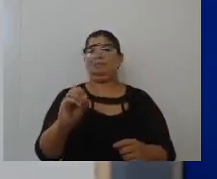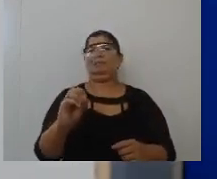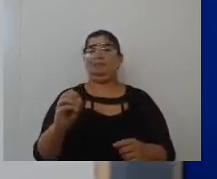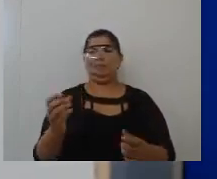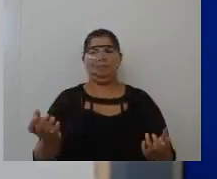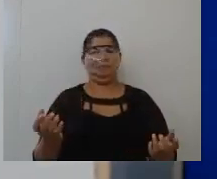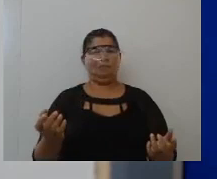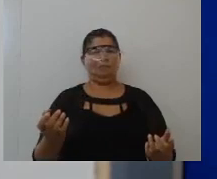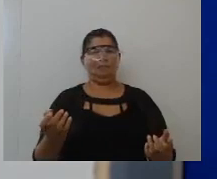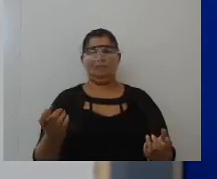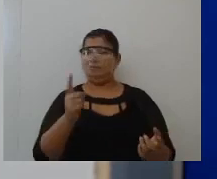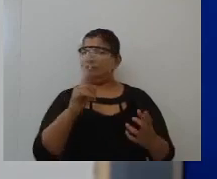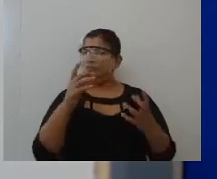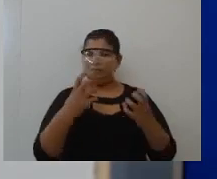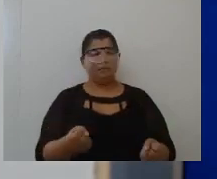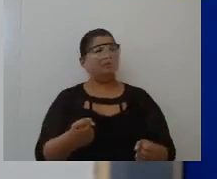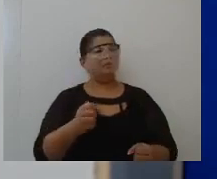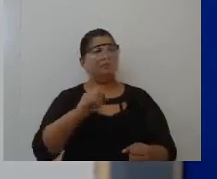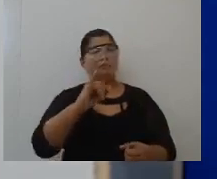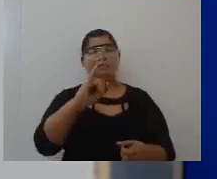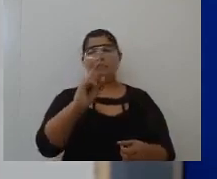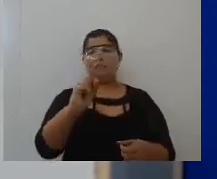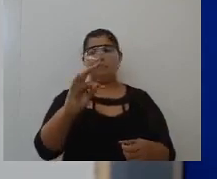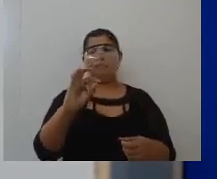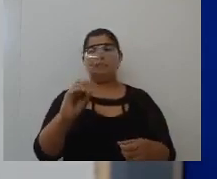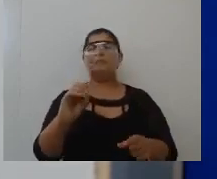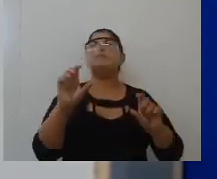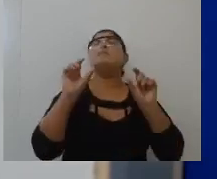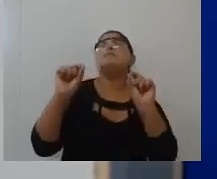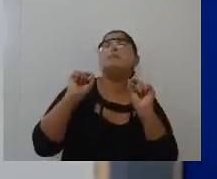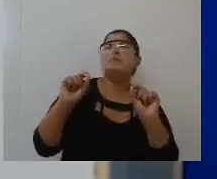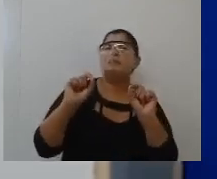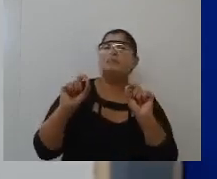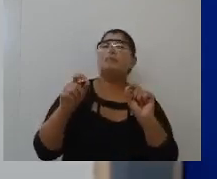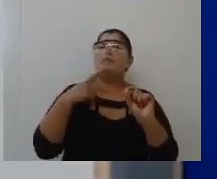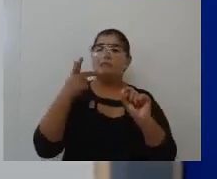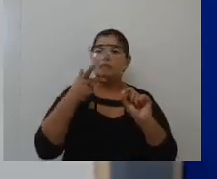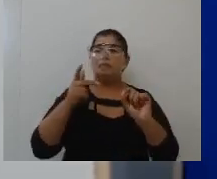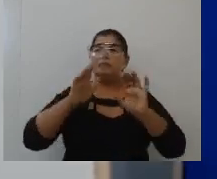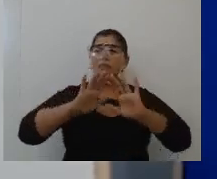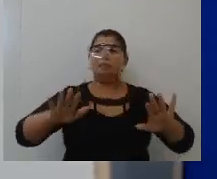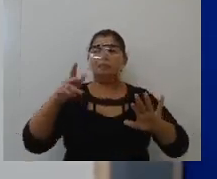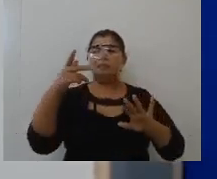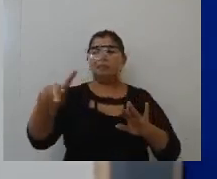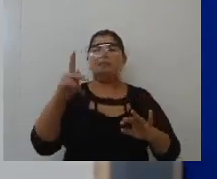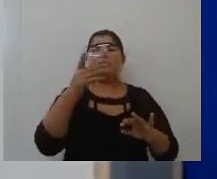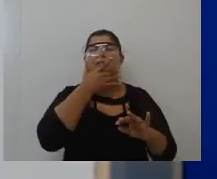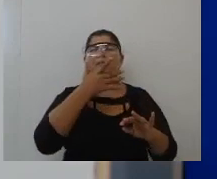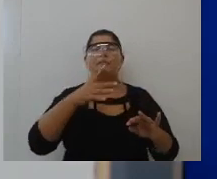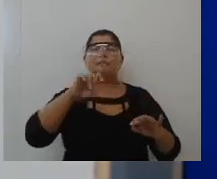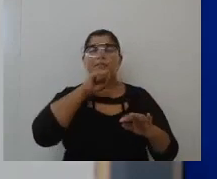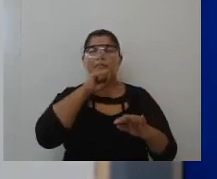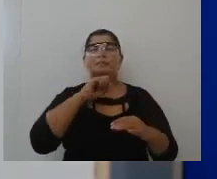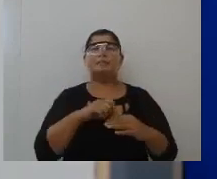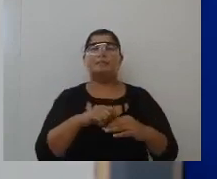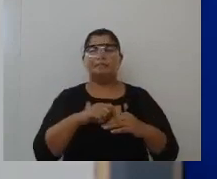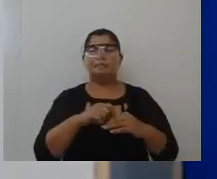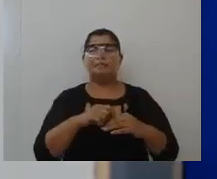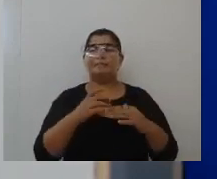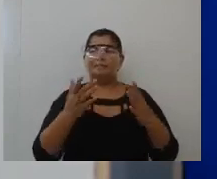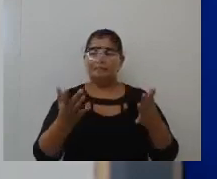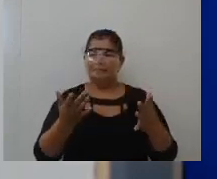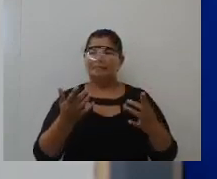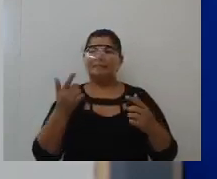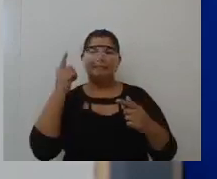Não aceito isto. Isto o quê? Que fale assim do seu pai. Perceberam a